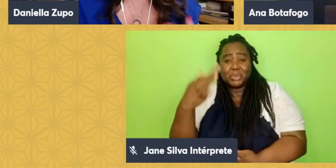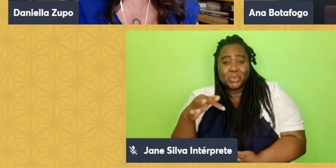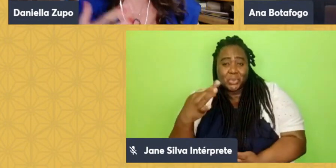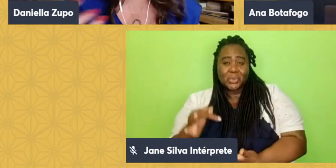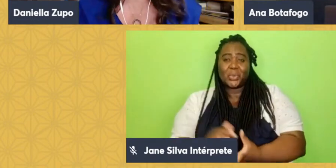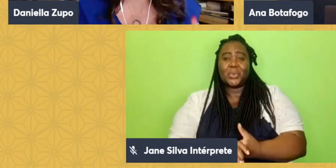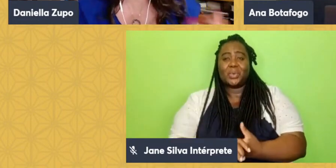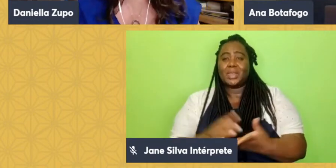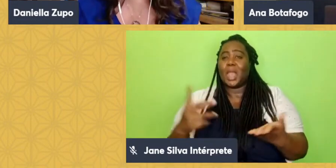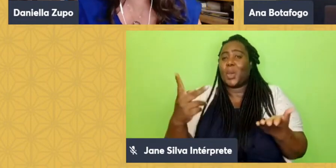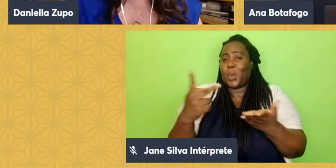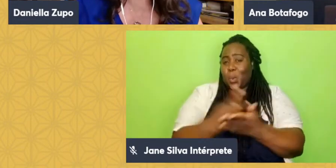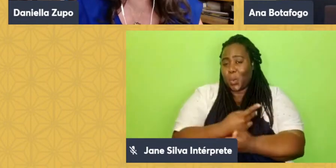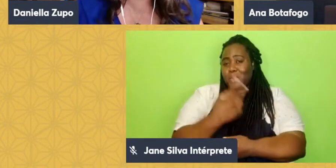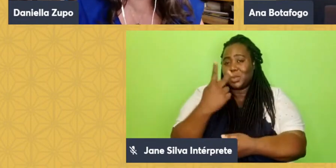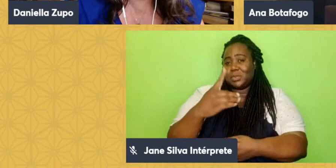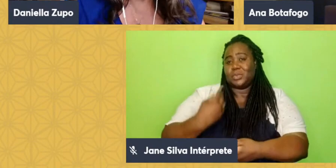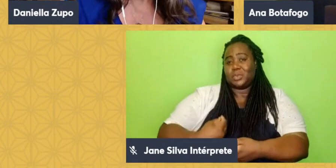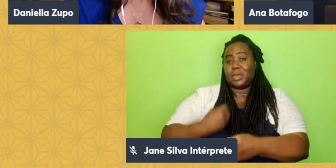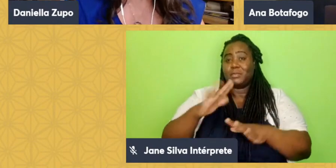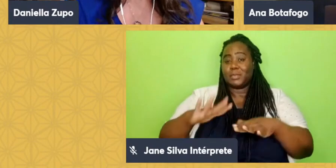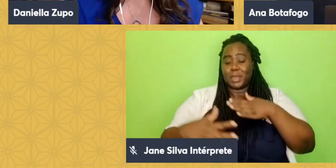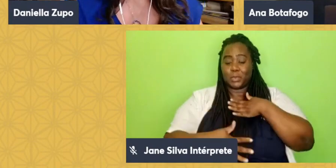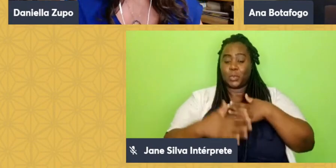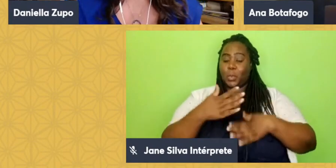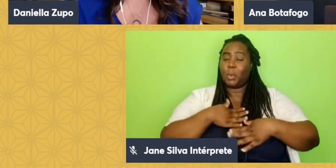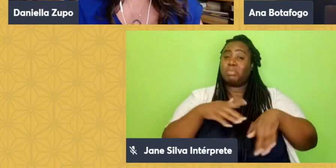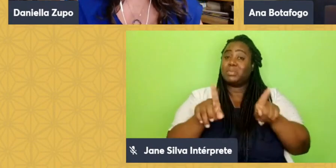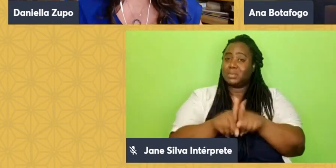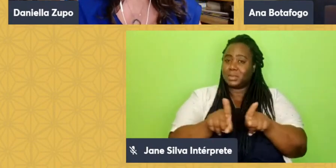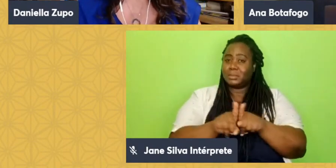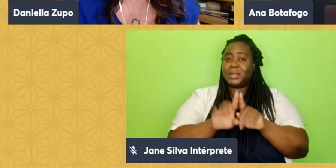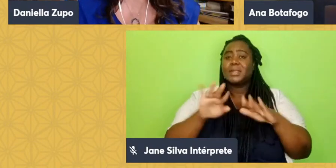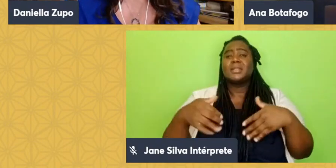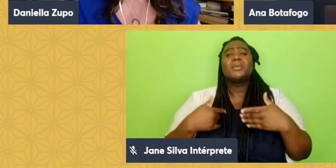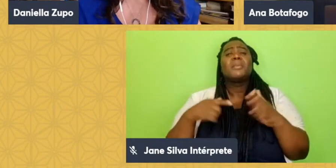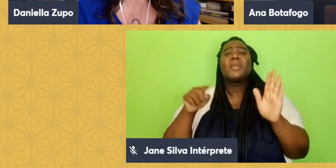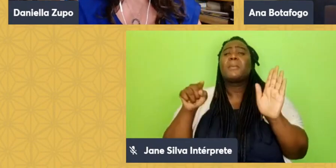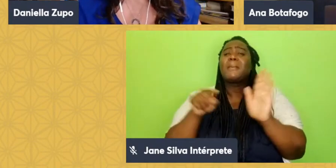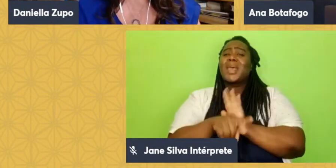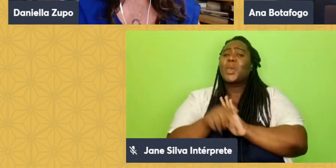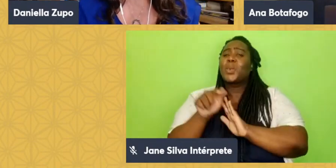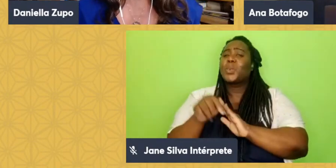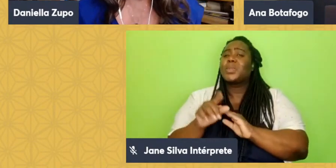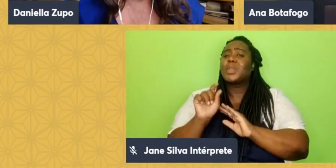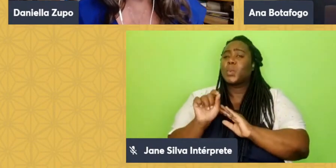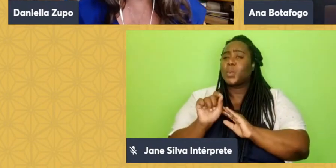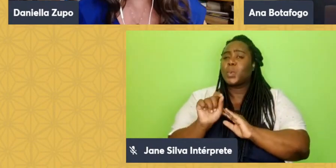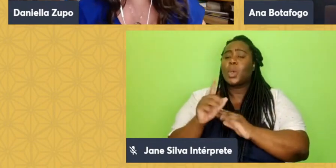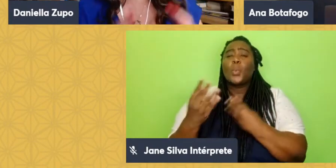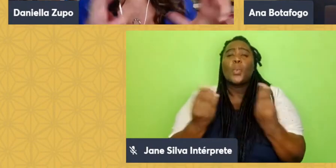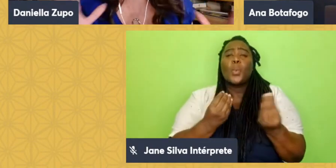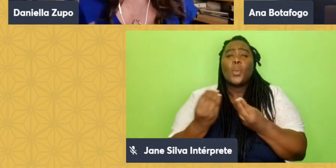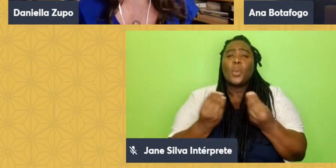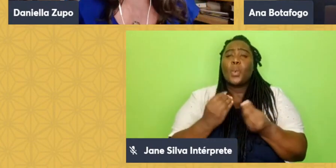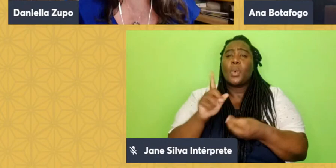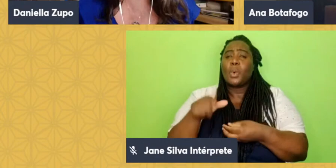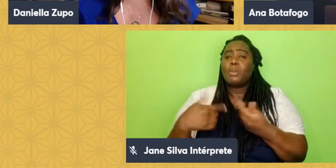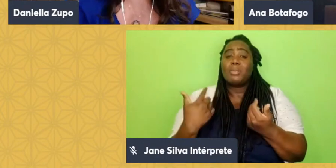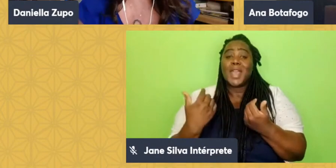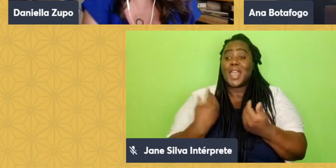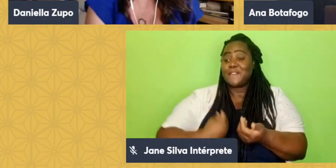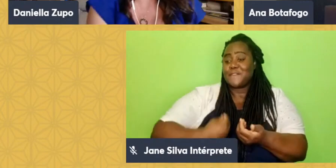que atravessaram não só sua vida mas esse corpo Então minha pergunta para você e como ele dá com a